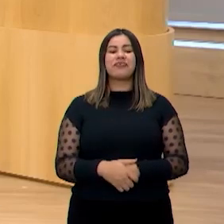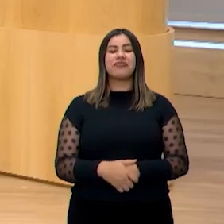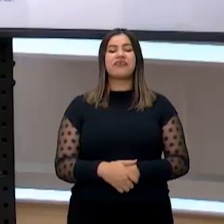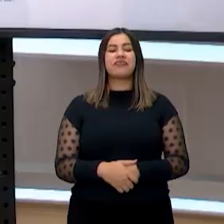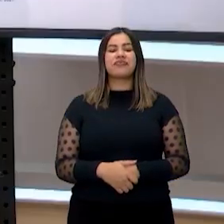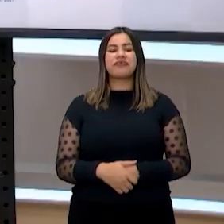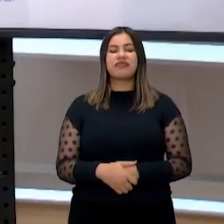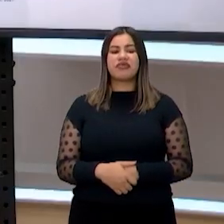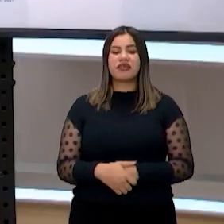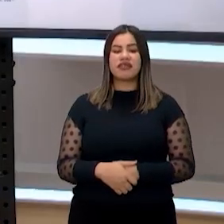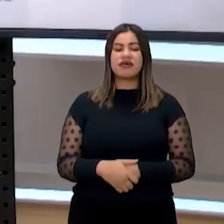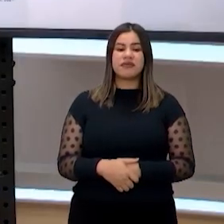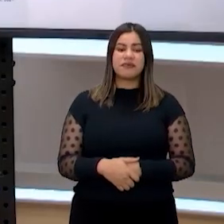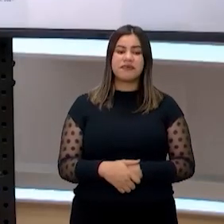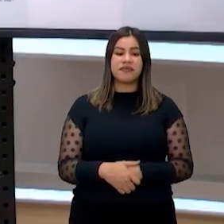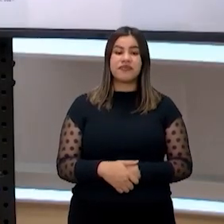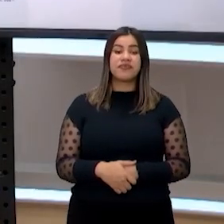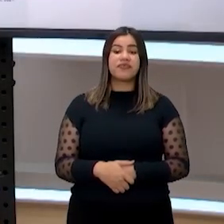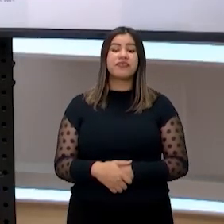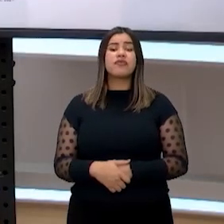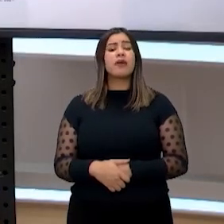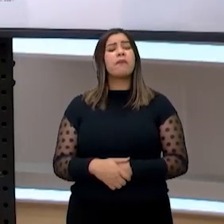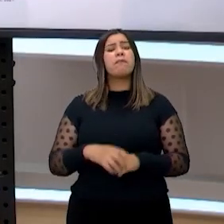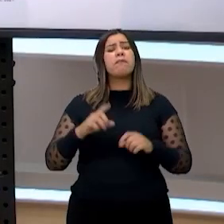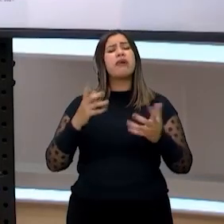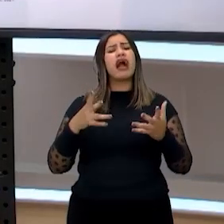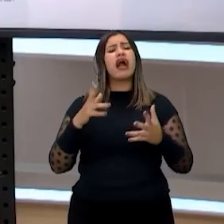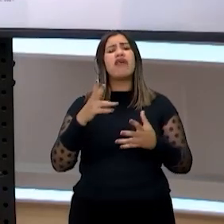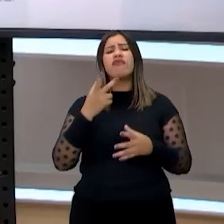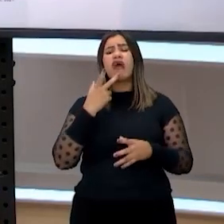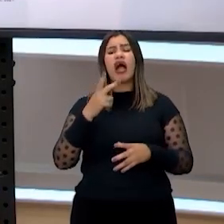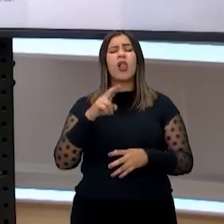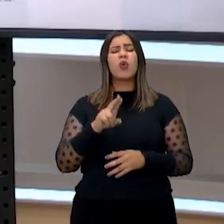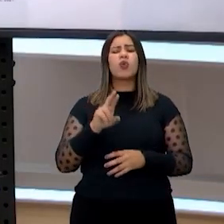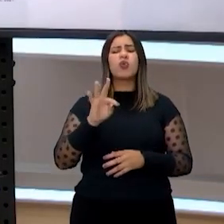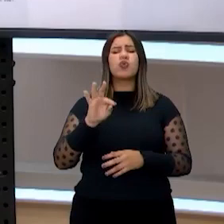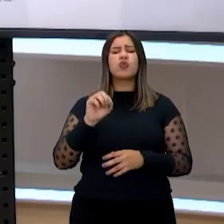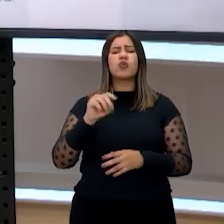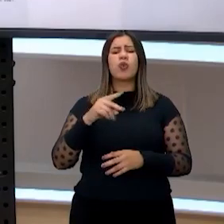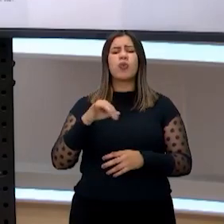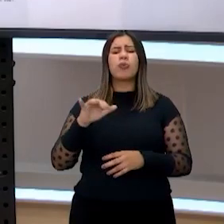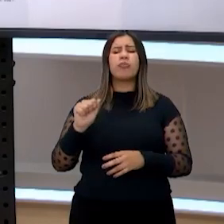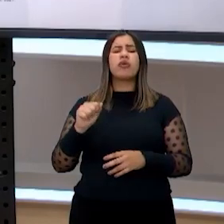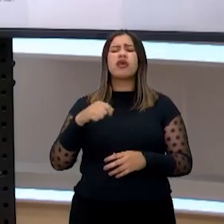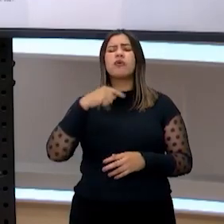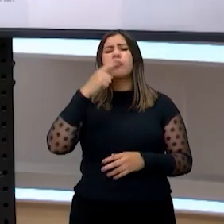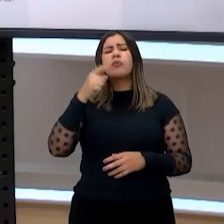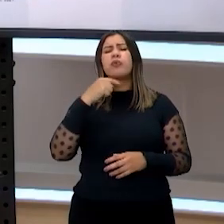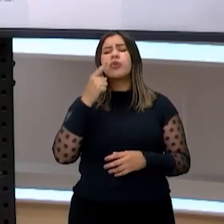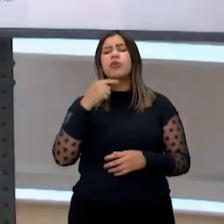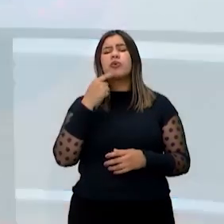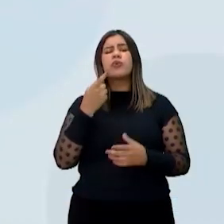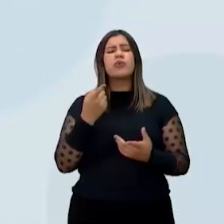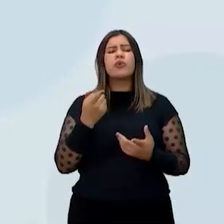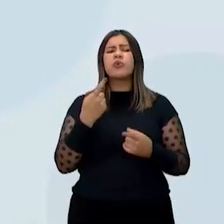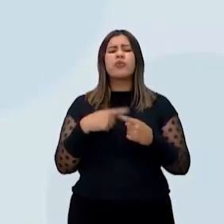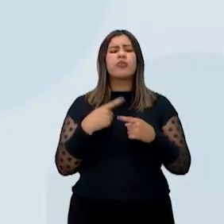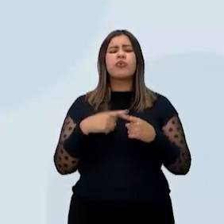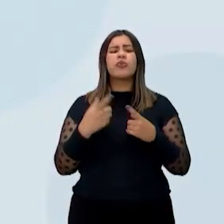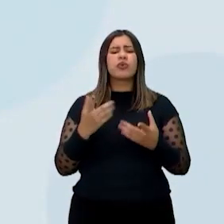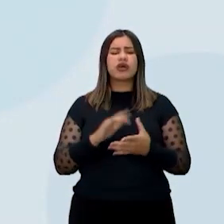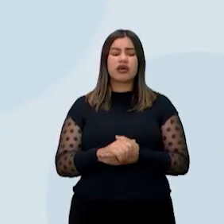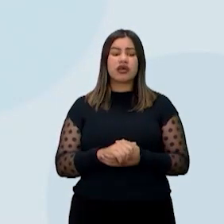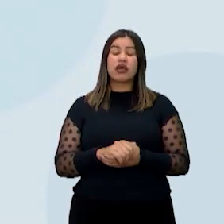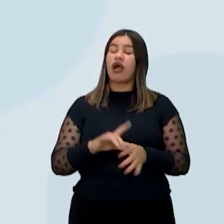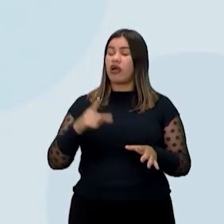Gente, e por que eles eram chamados de utópicos? Porque eles previam que o próprio capitalismo ia criar condições